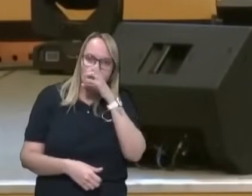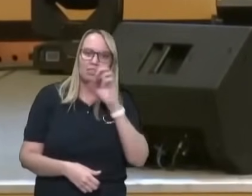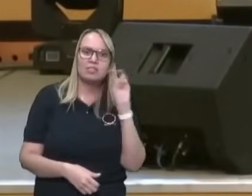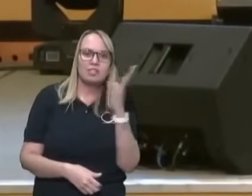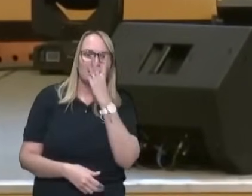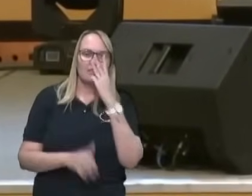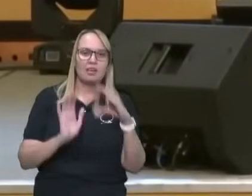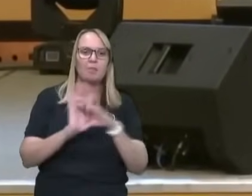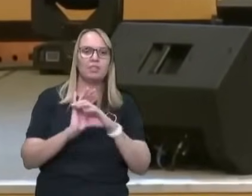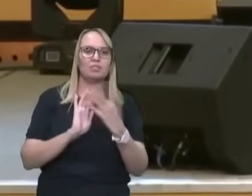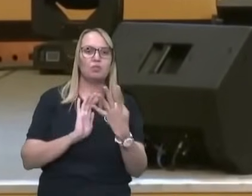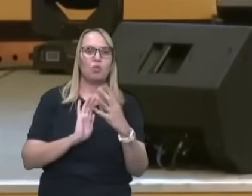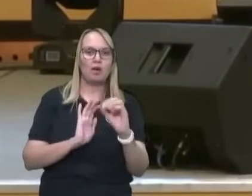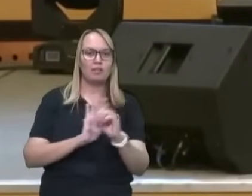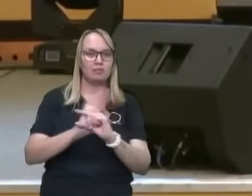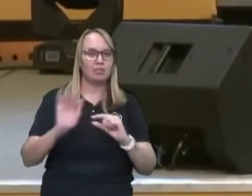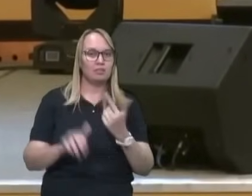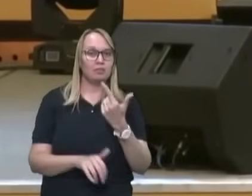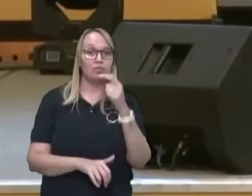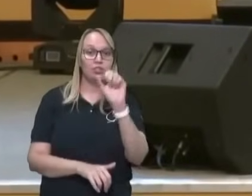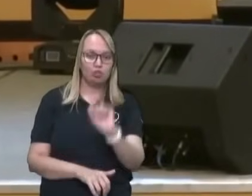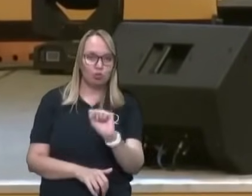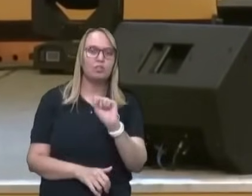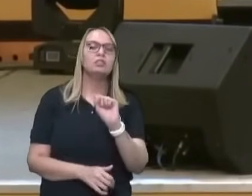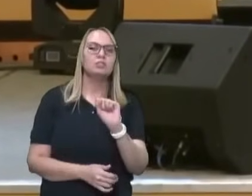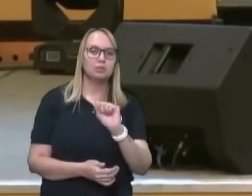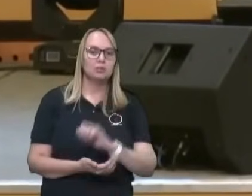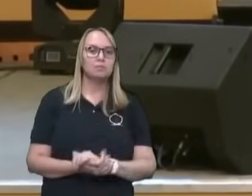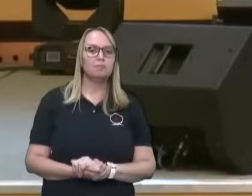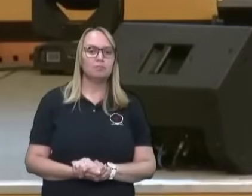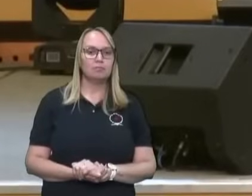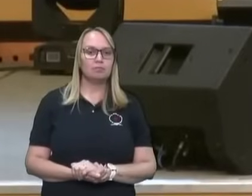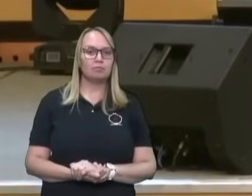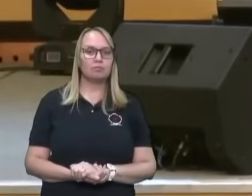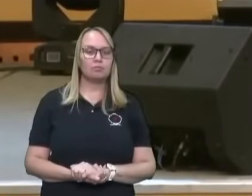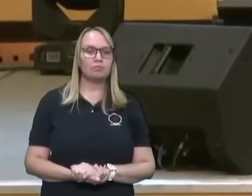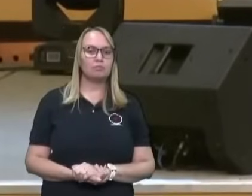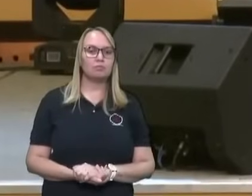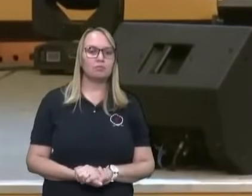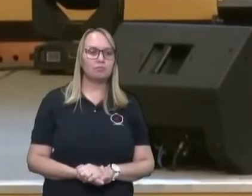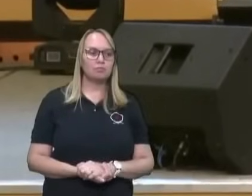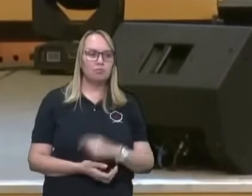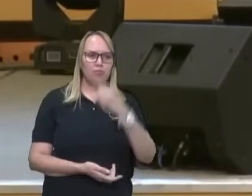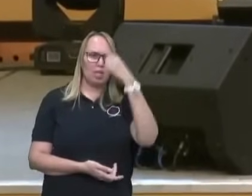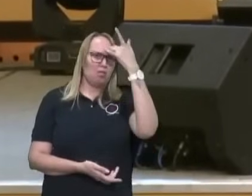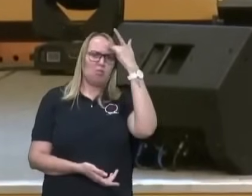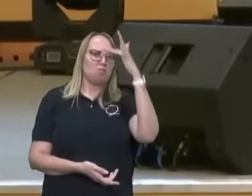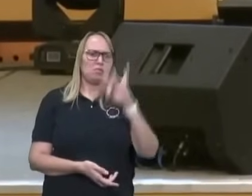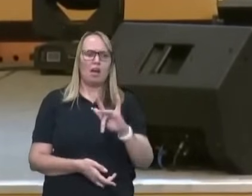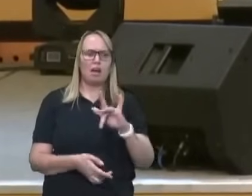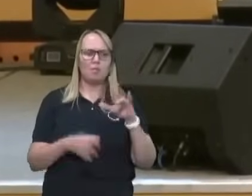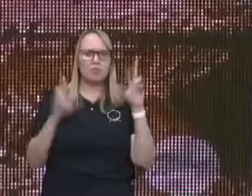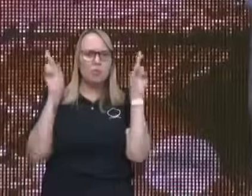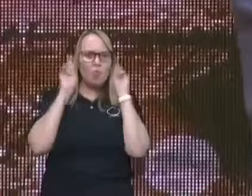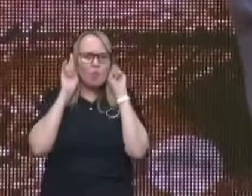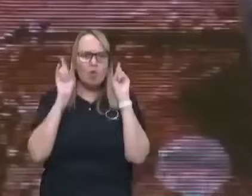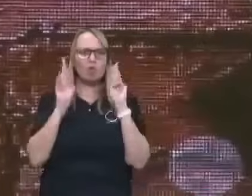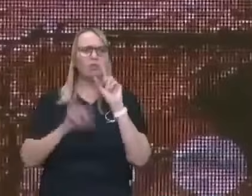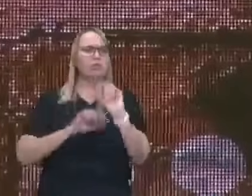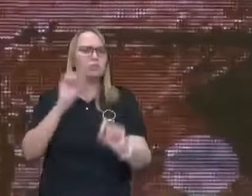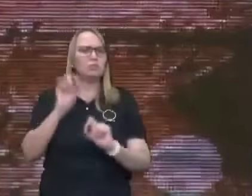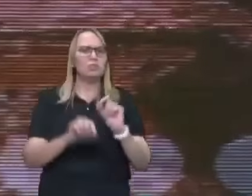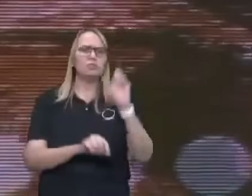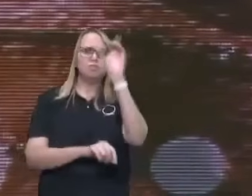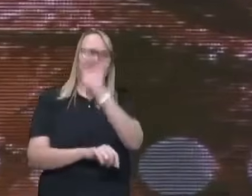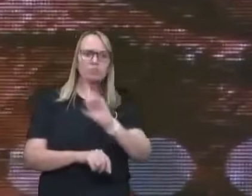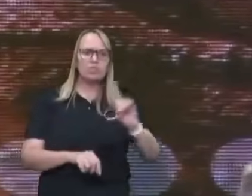a partir do versículo 28. Não sabes, não ouvistes que o Senhor, o Eterno Deus, o Criador